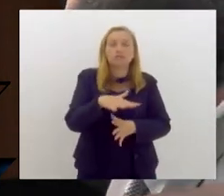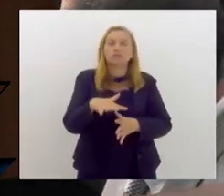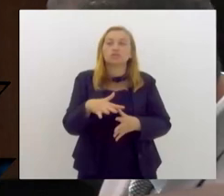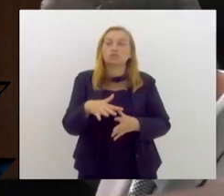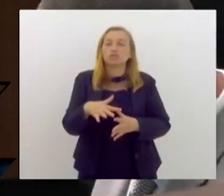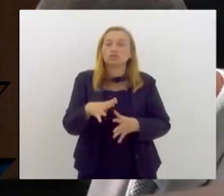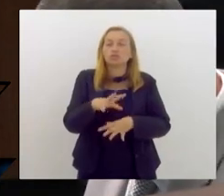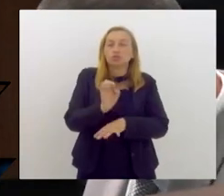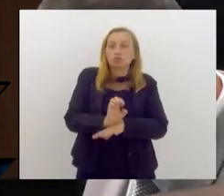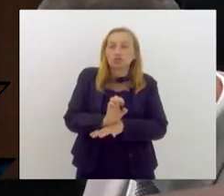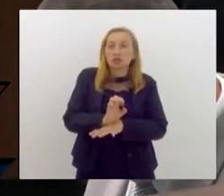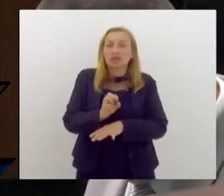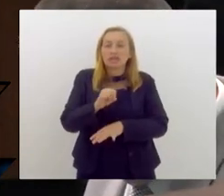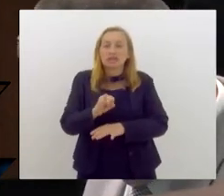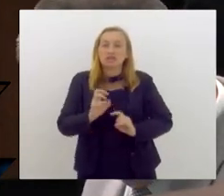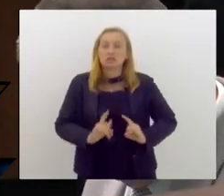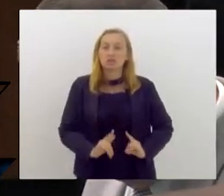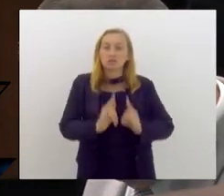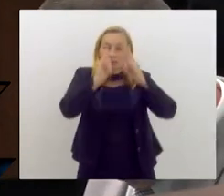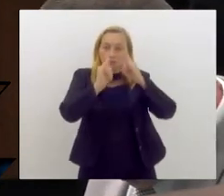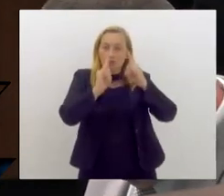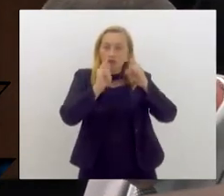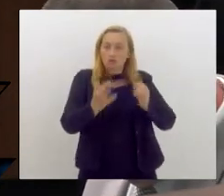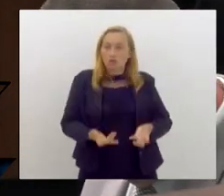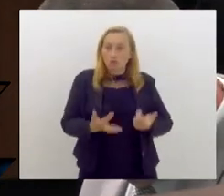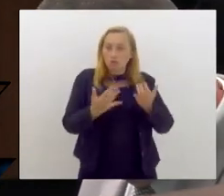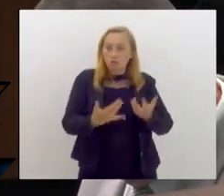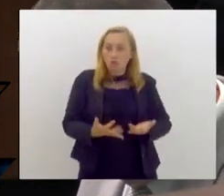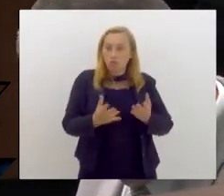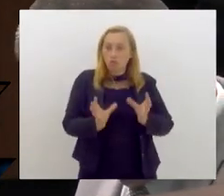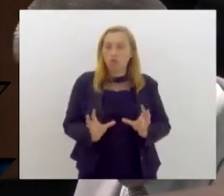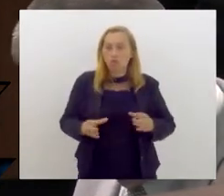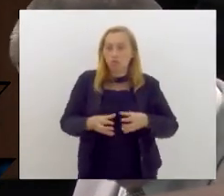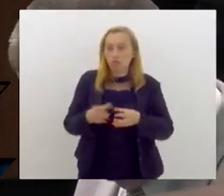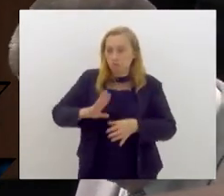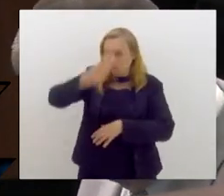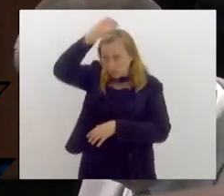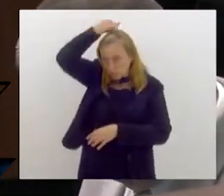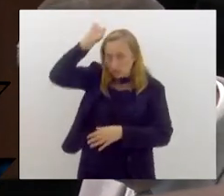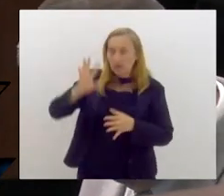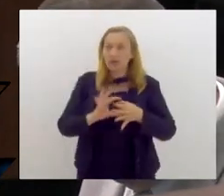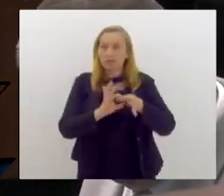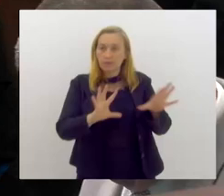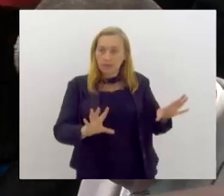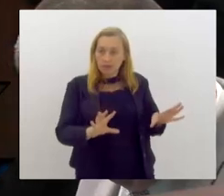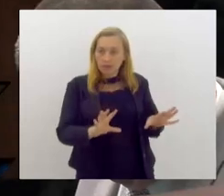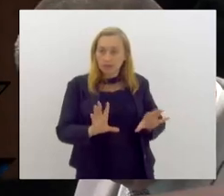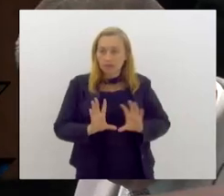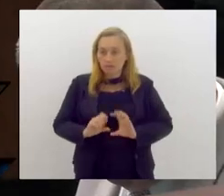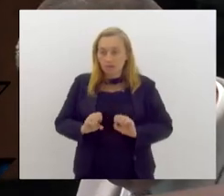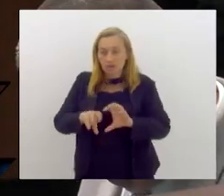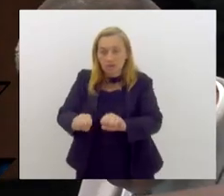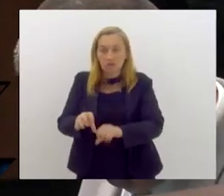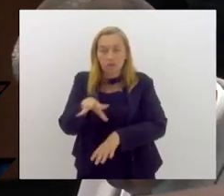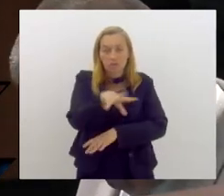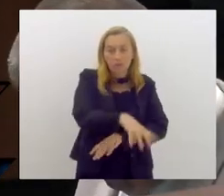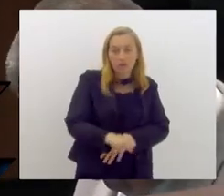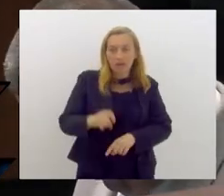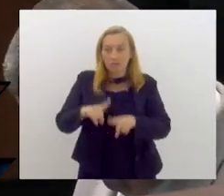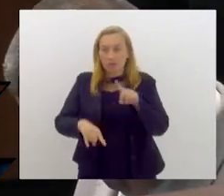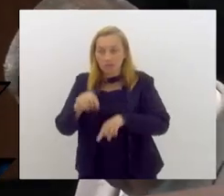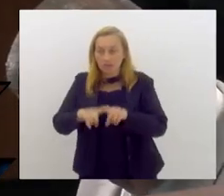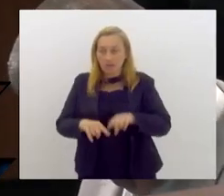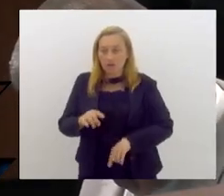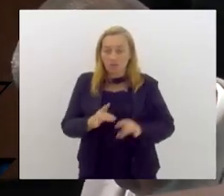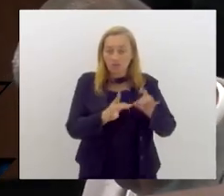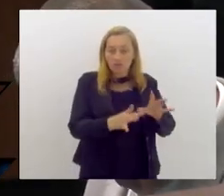em algumas áreas do Estado. Se um prédio pega fogo, caberá ao Corpo de Bombeiro dar autorização para o catador retirar aquele material e